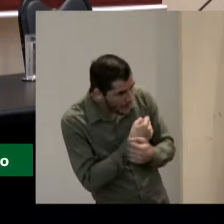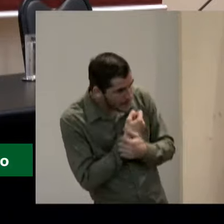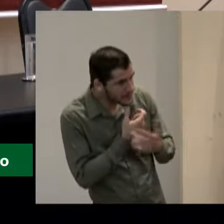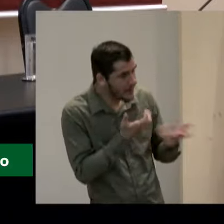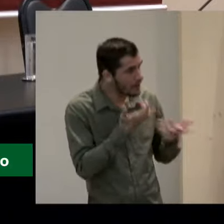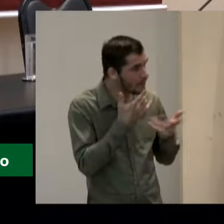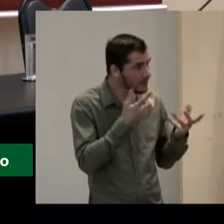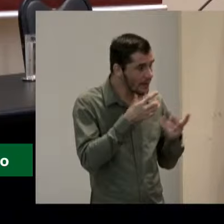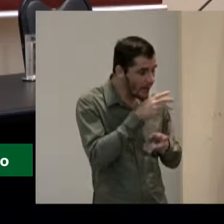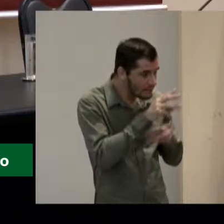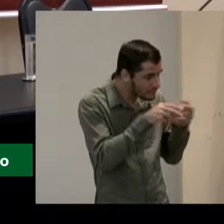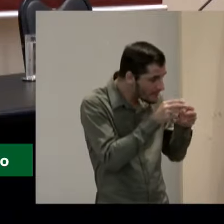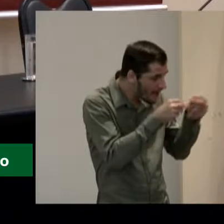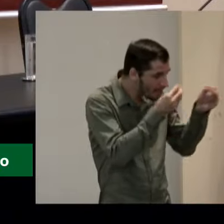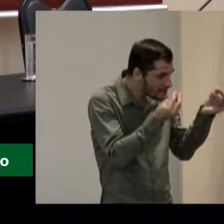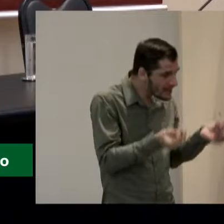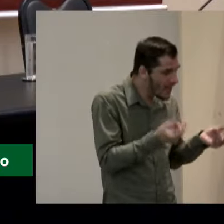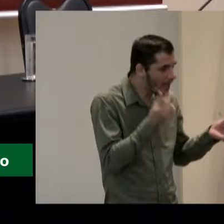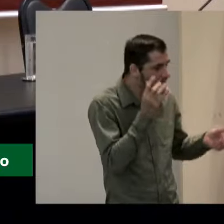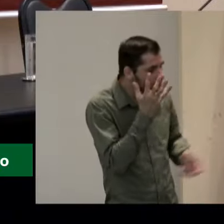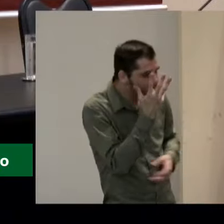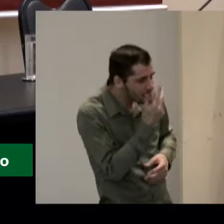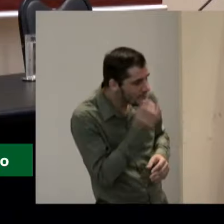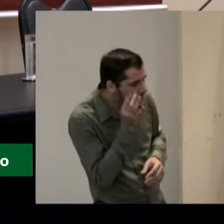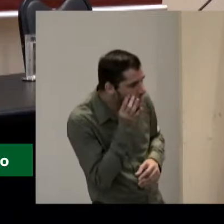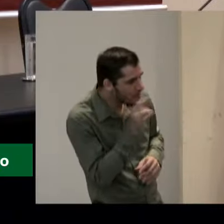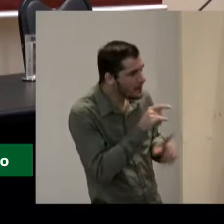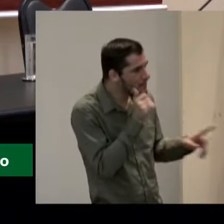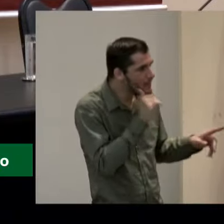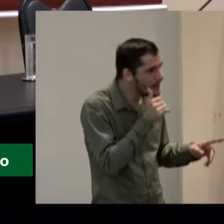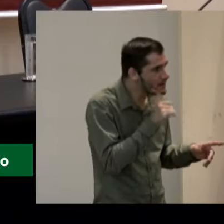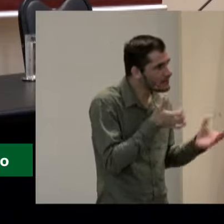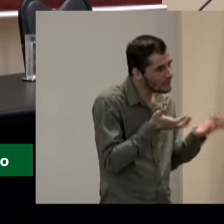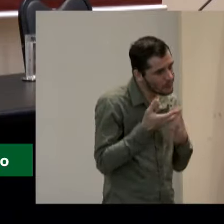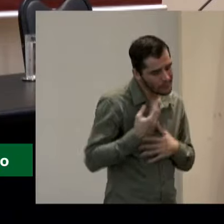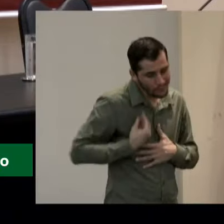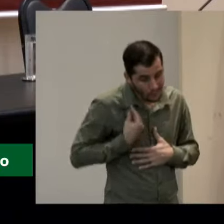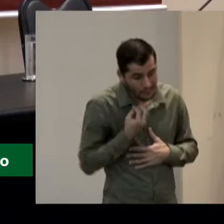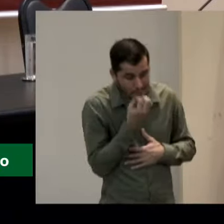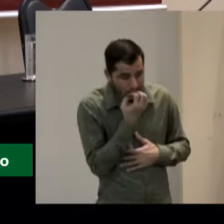laço na cabeça dela e chamar de minha menina, e eu queria que o homem fosse bom.